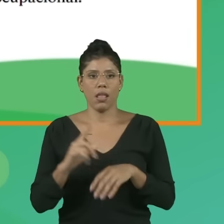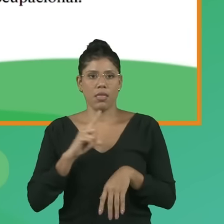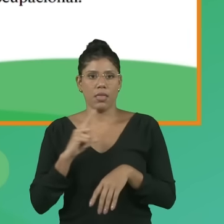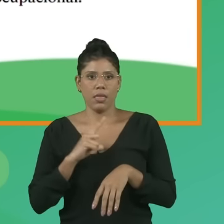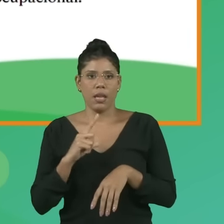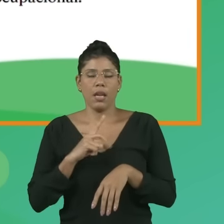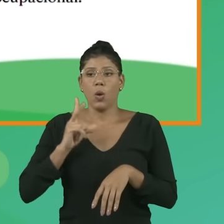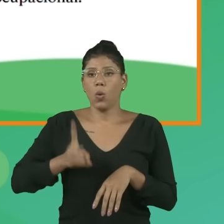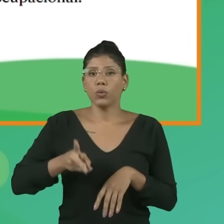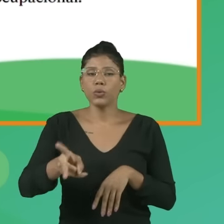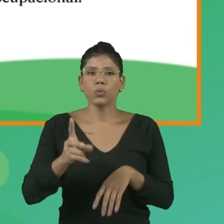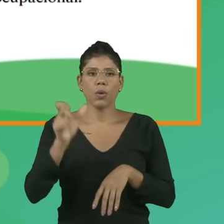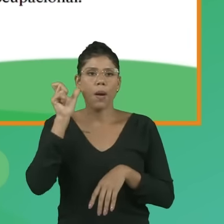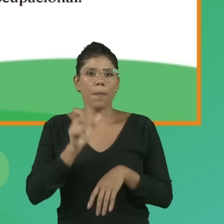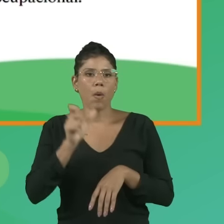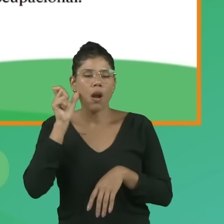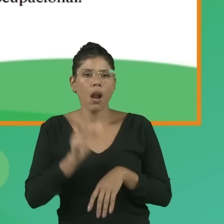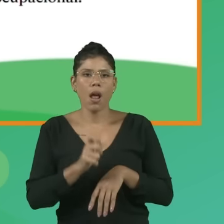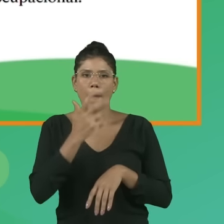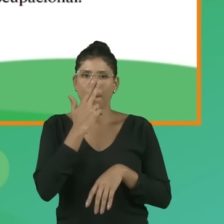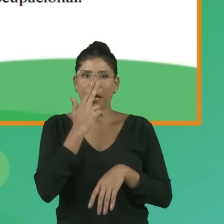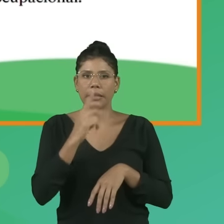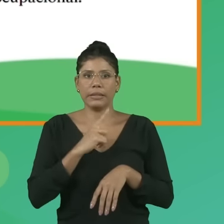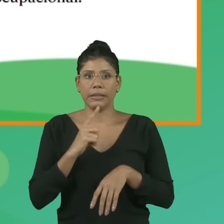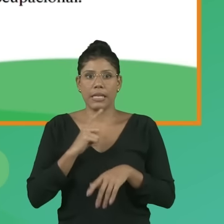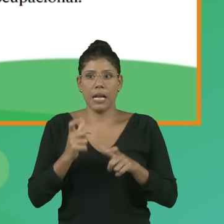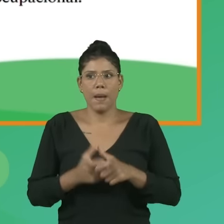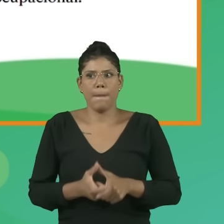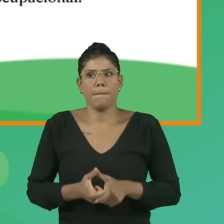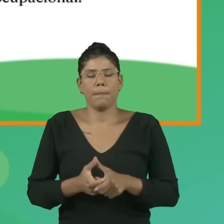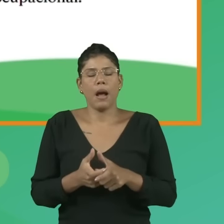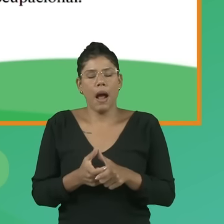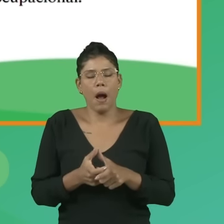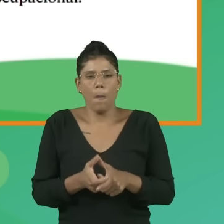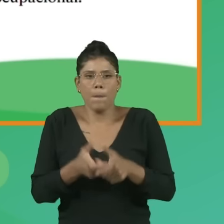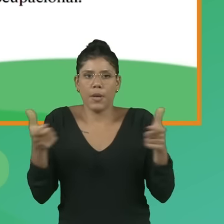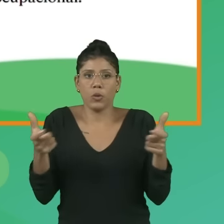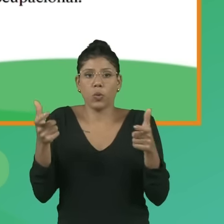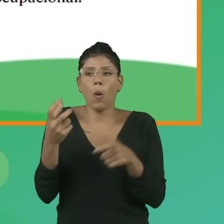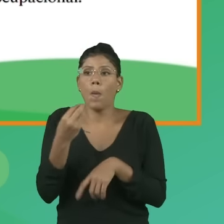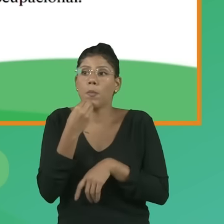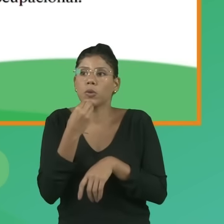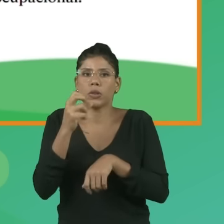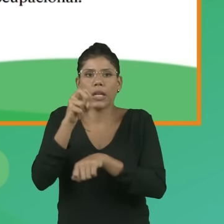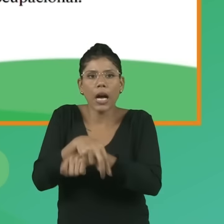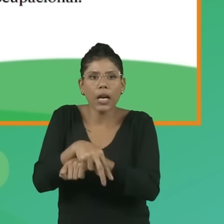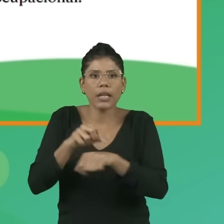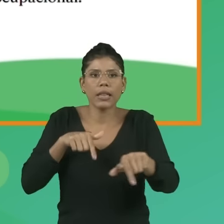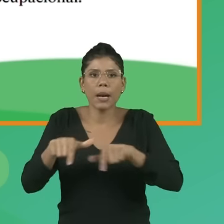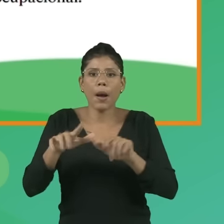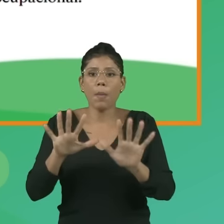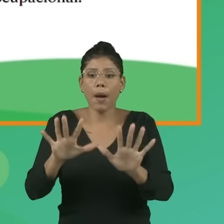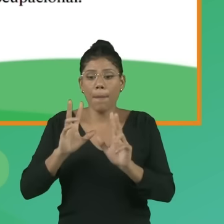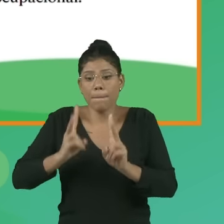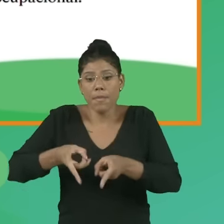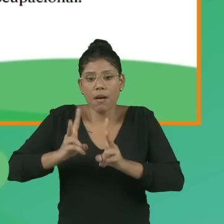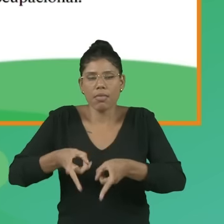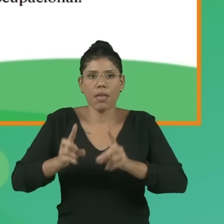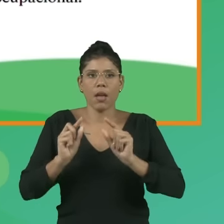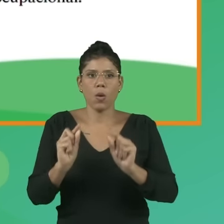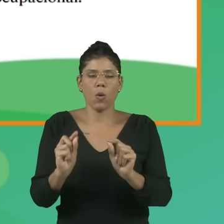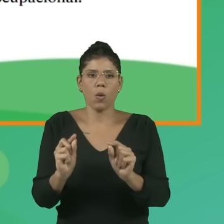manutenção, a mulher tem mais oportunidades de emprego, só que esses empregos aí mantêm ainda um